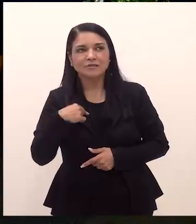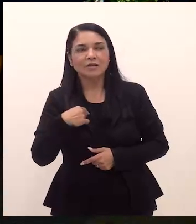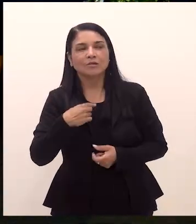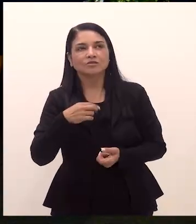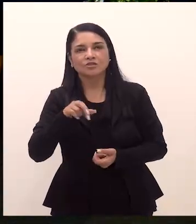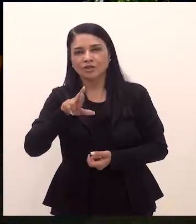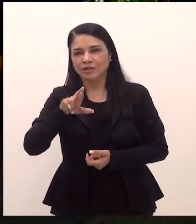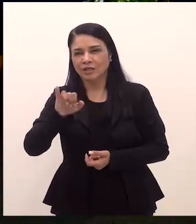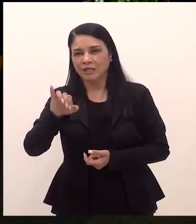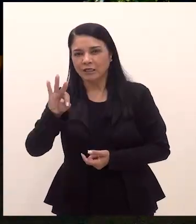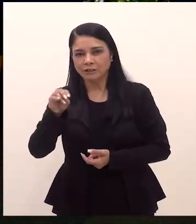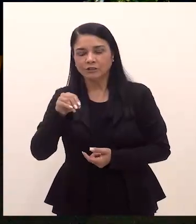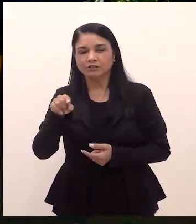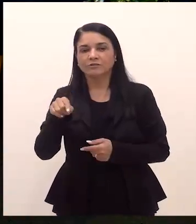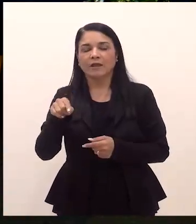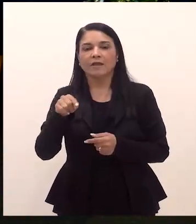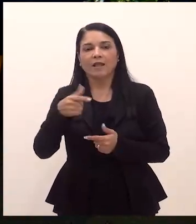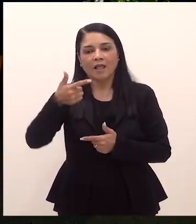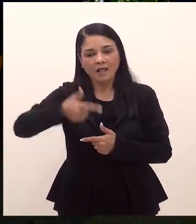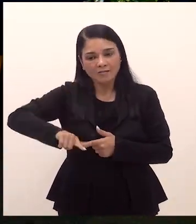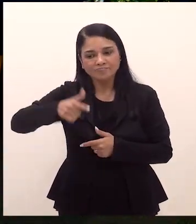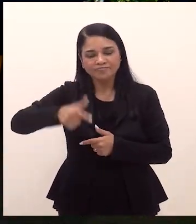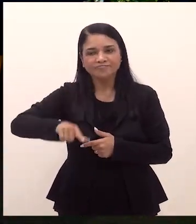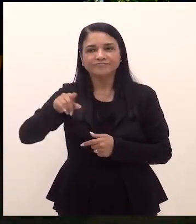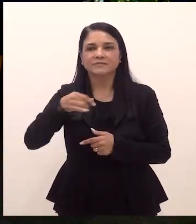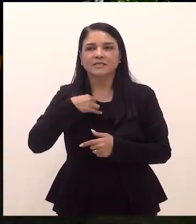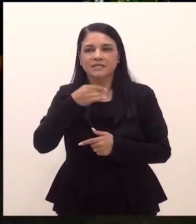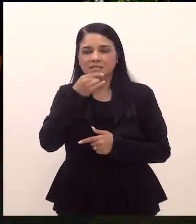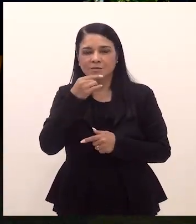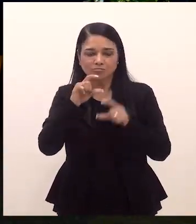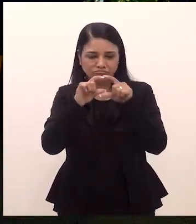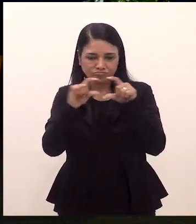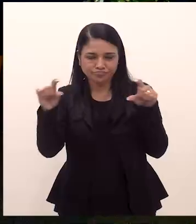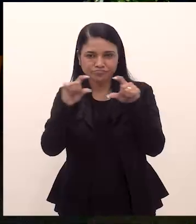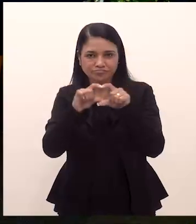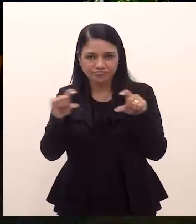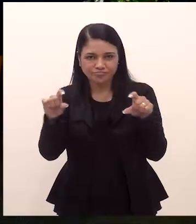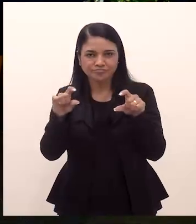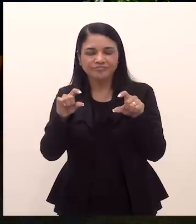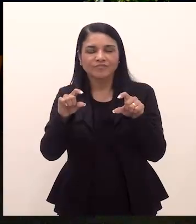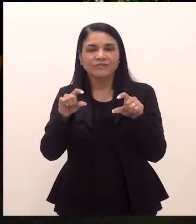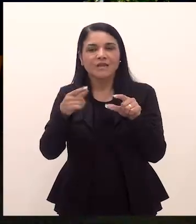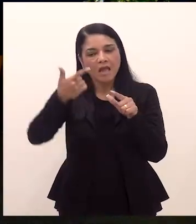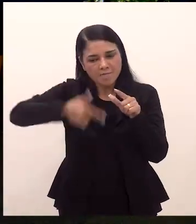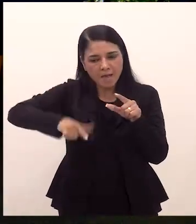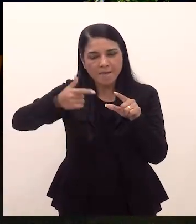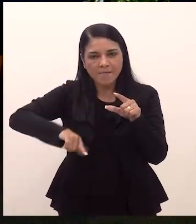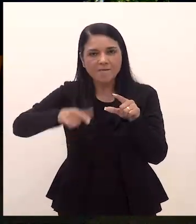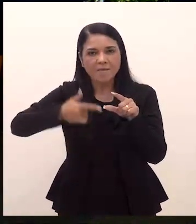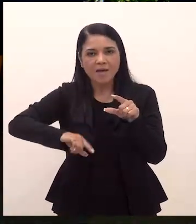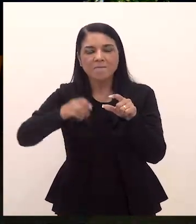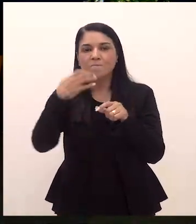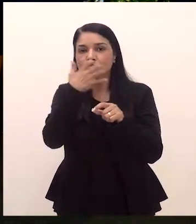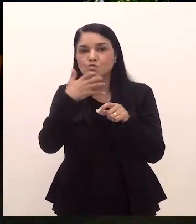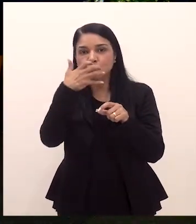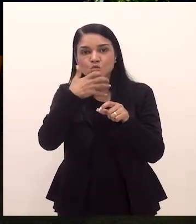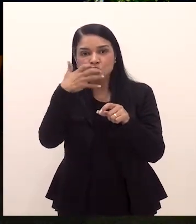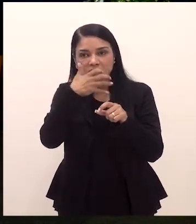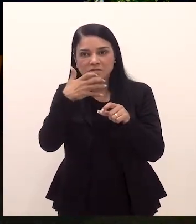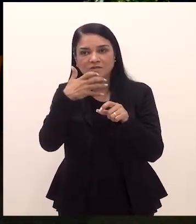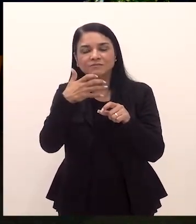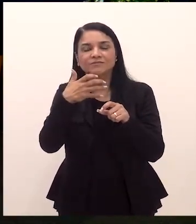muitos hits têm o elemento da repetição. Então, assim, é um ponto. Um refrão chiclete, muitas vezes, ele repete alguma coisa, várias